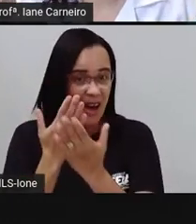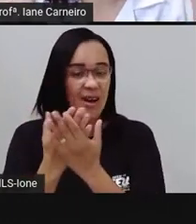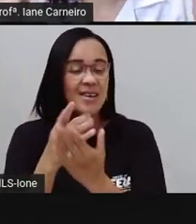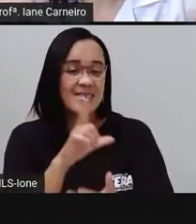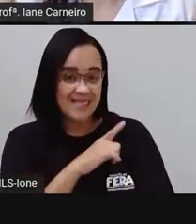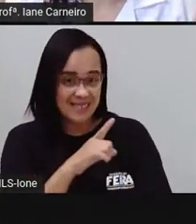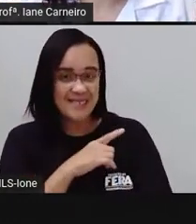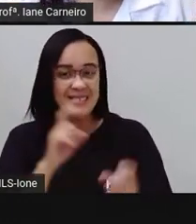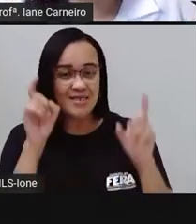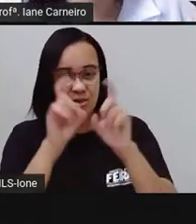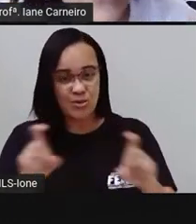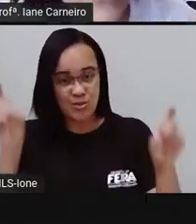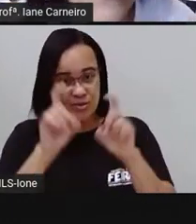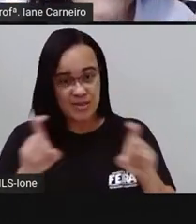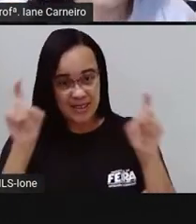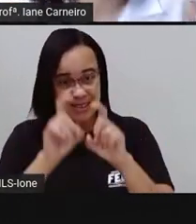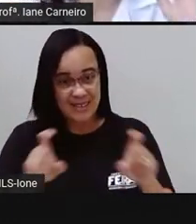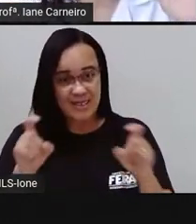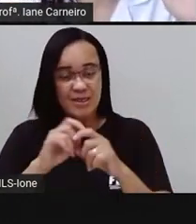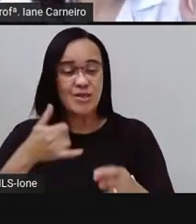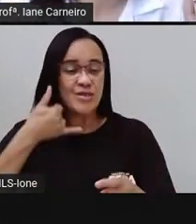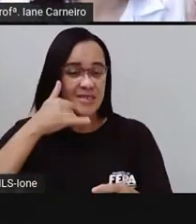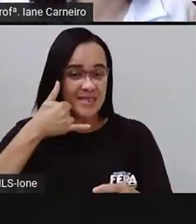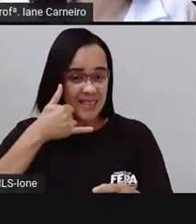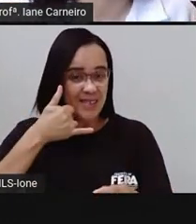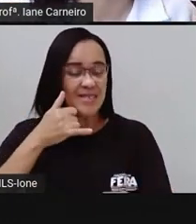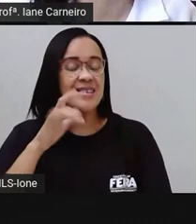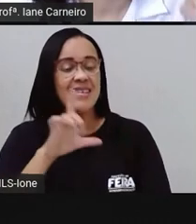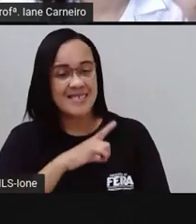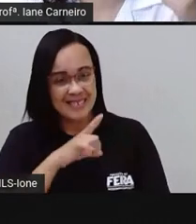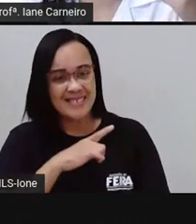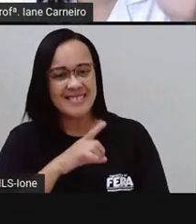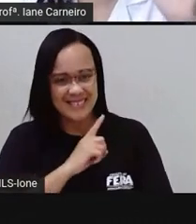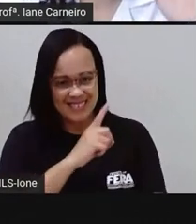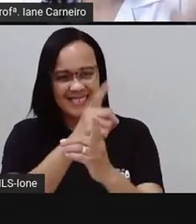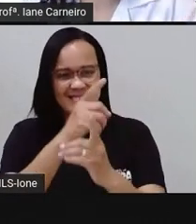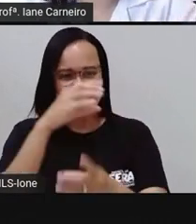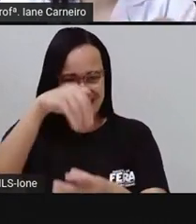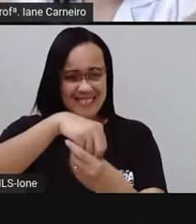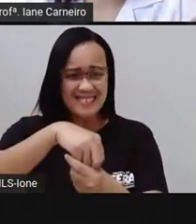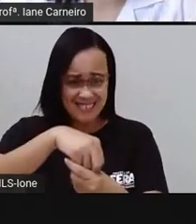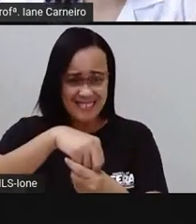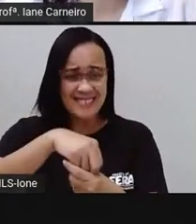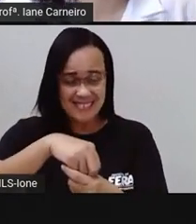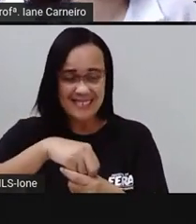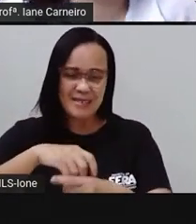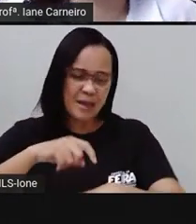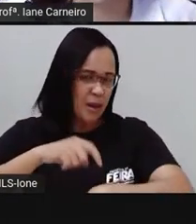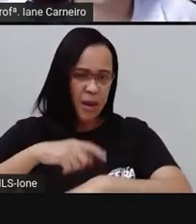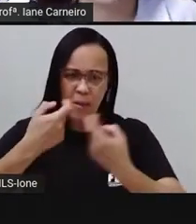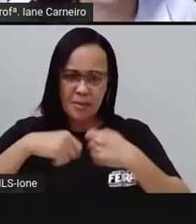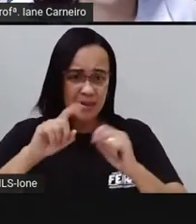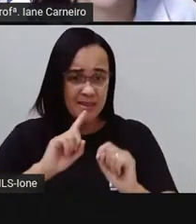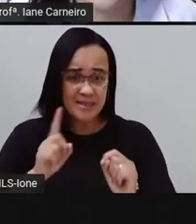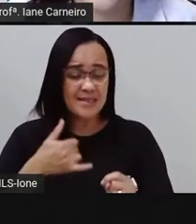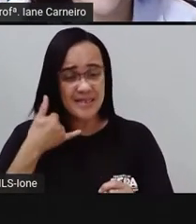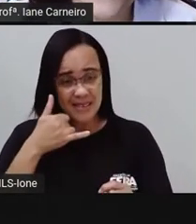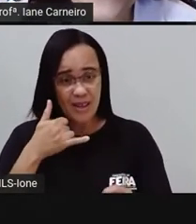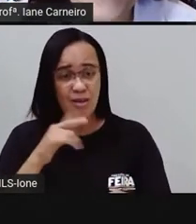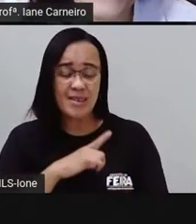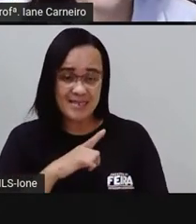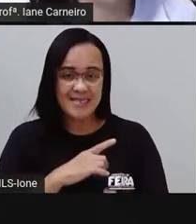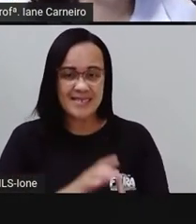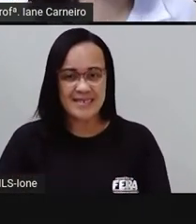computador e no celular tem relógio. Ó, então encontrou logo o seu relógio aí. Pronto, não precisa ser aquele relógio de braço, né?